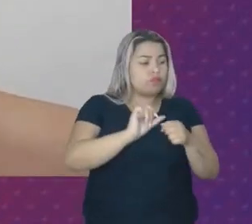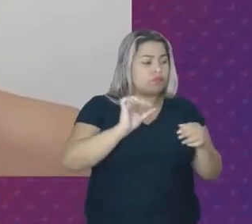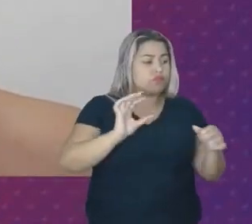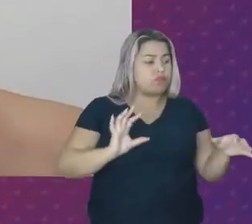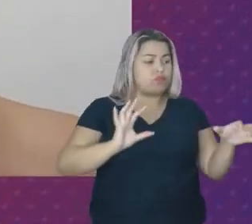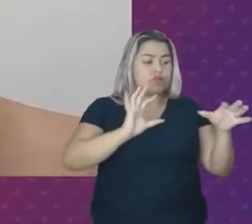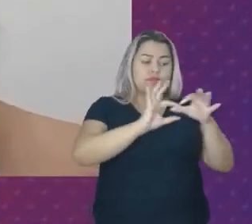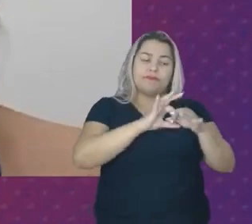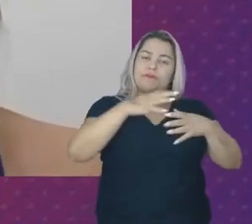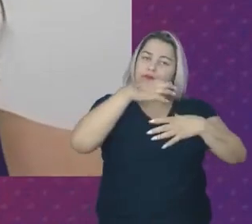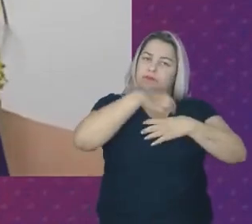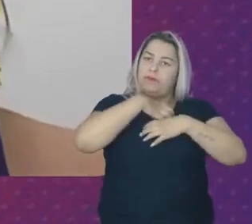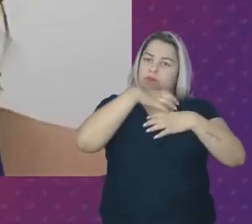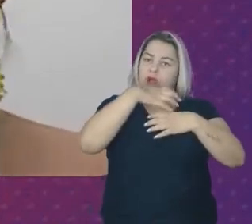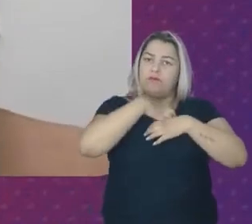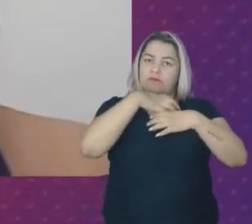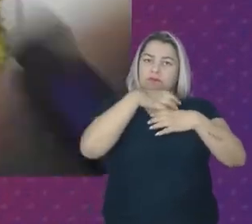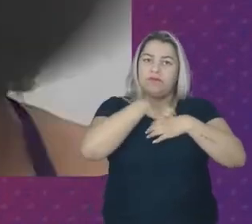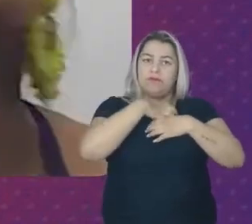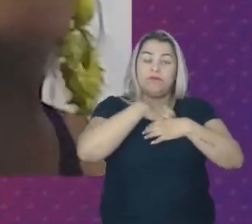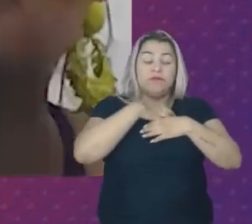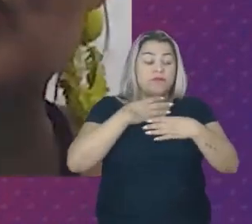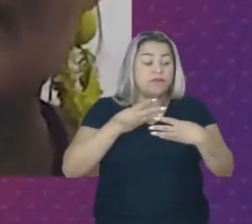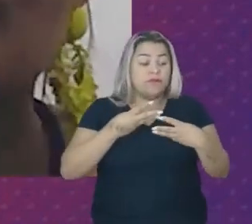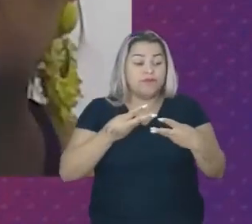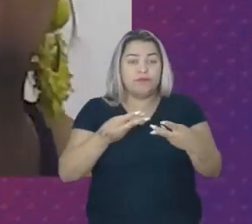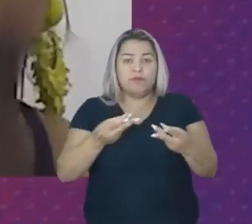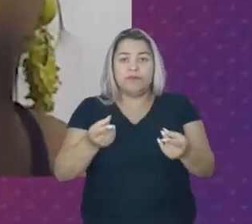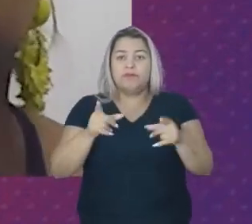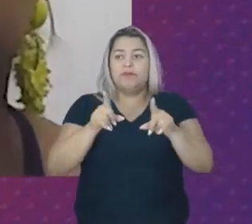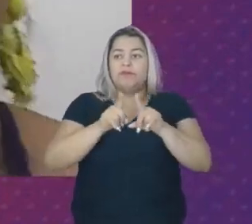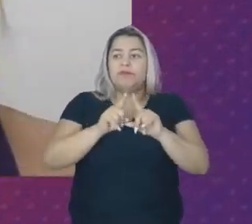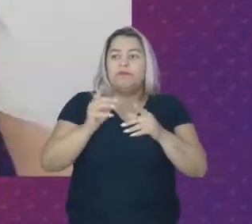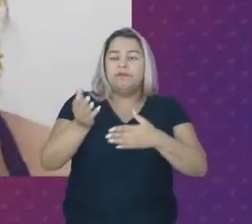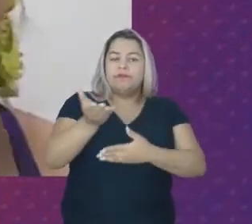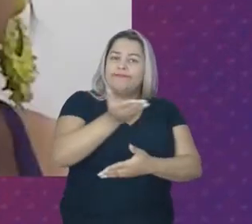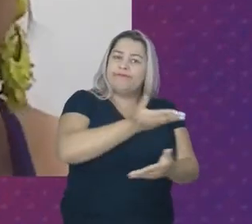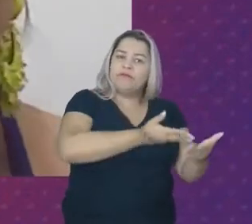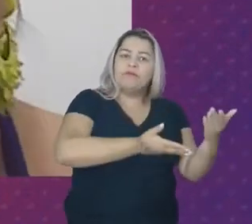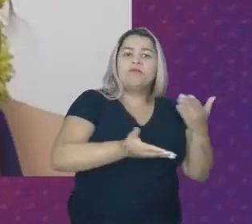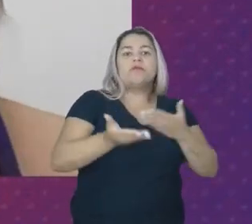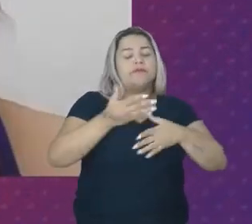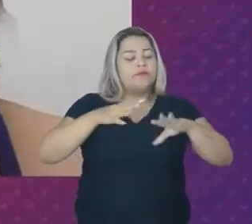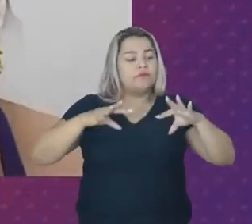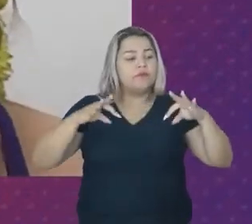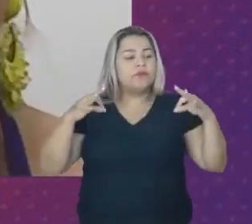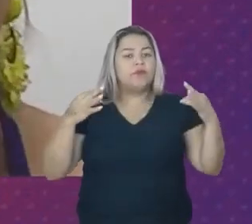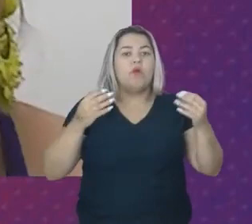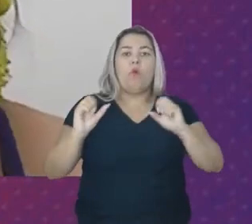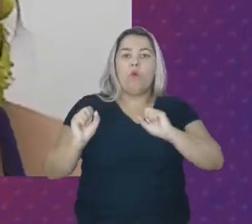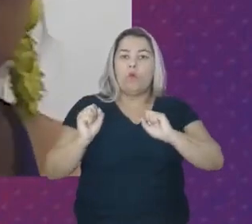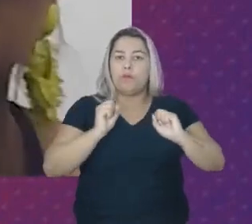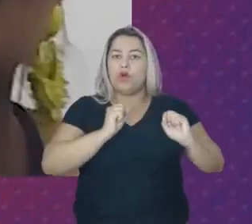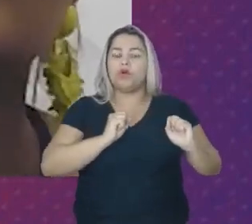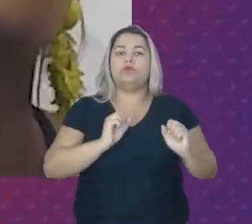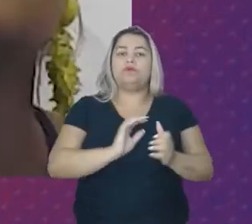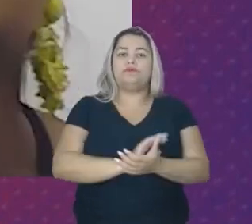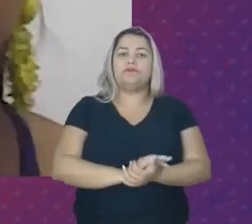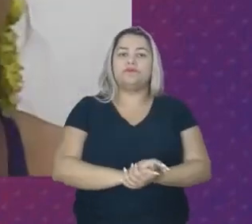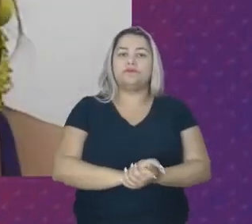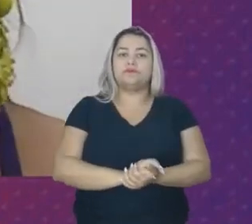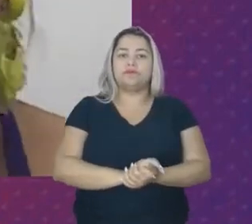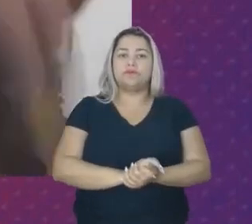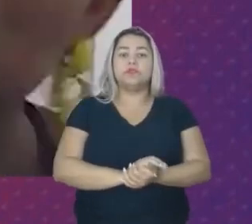desses sentimentos através de muito misticismo que está envolvido ali, e tudo isso pode ser construído dentro